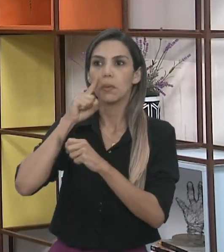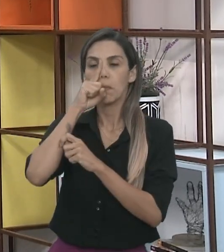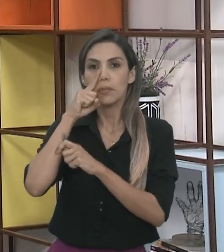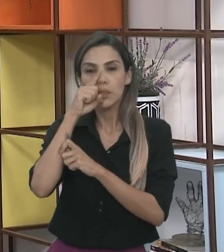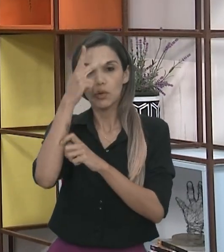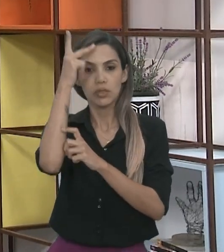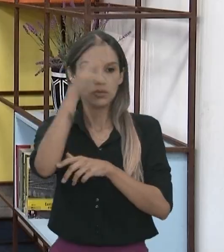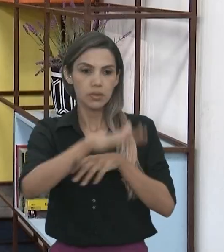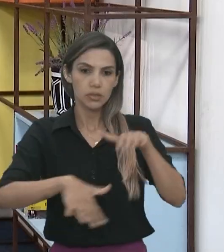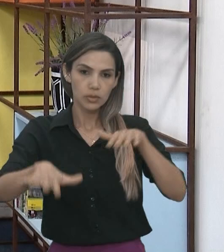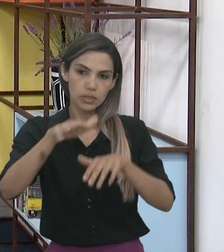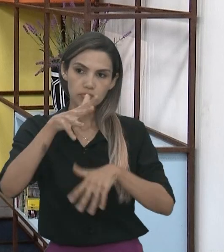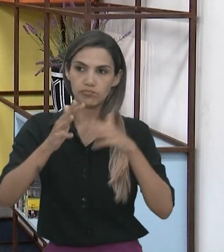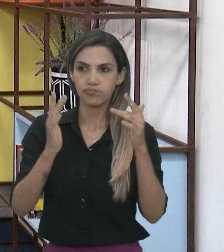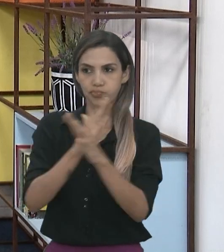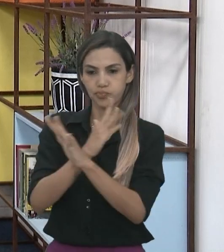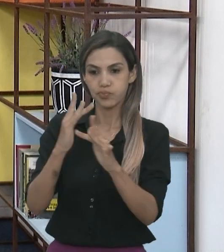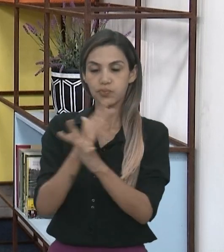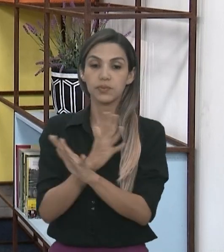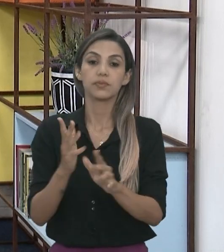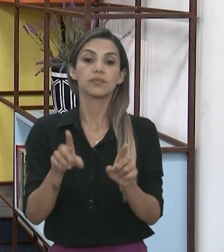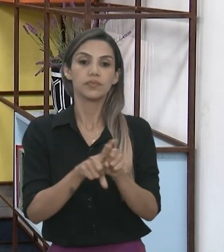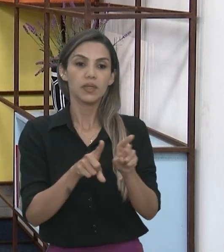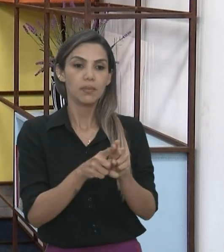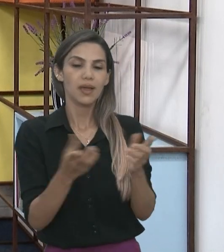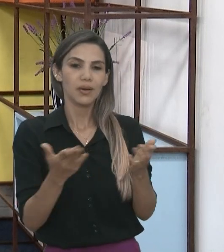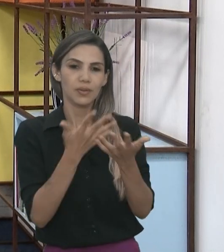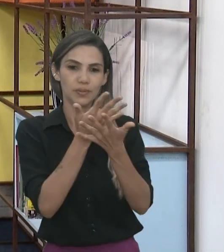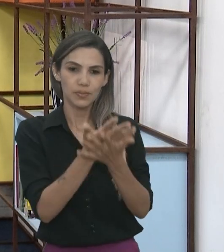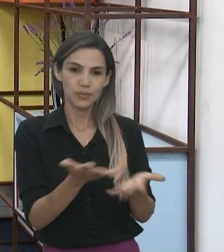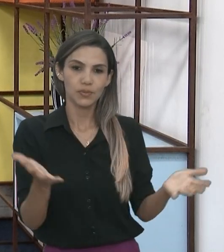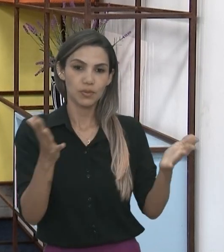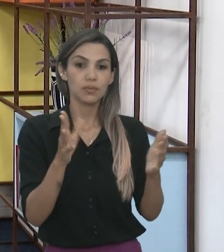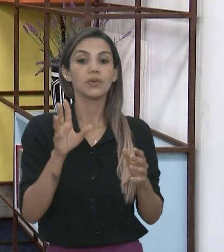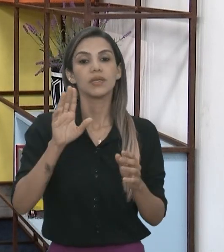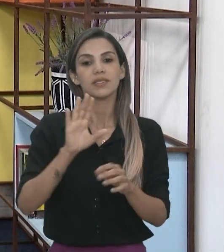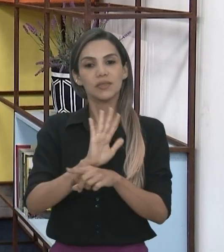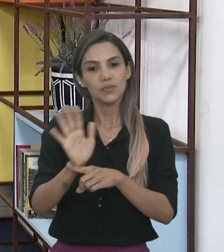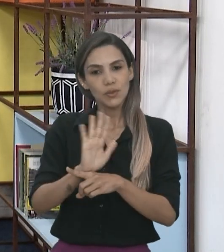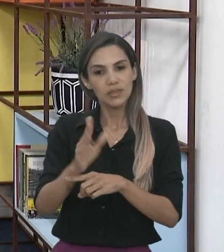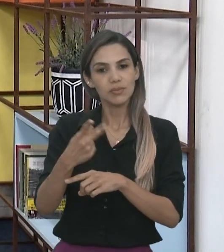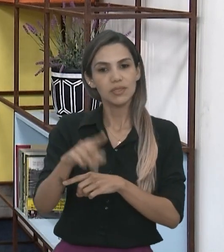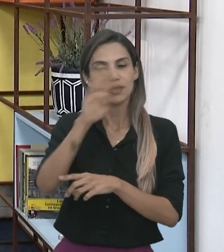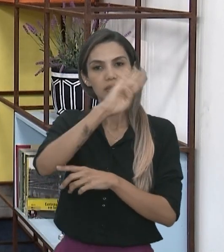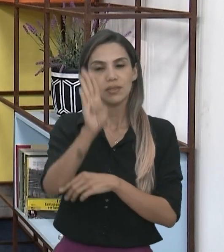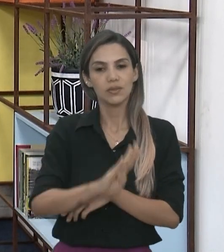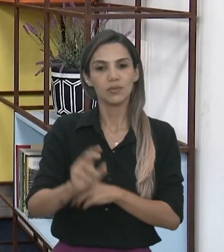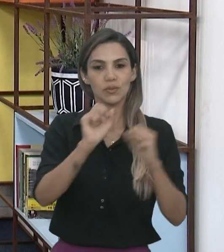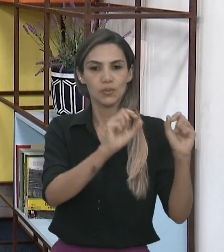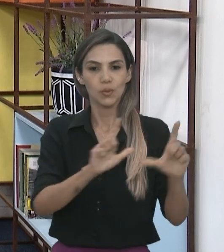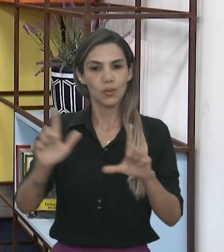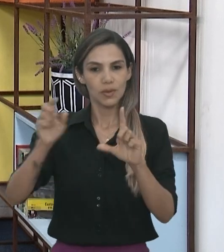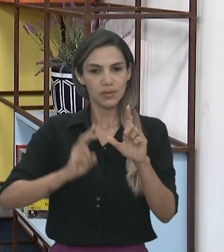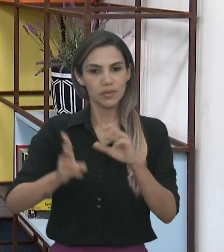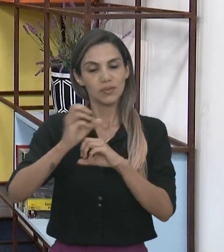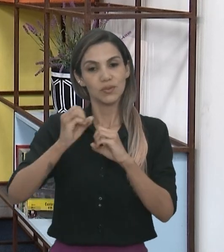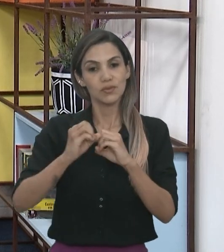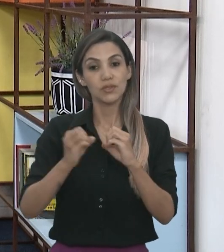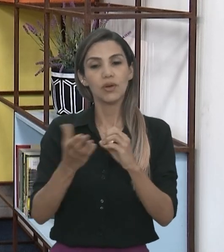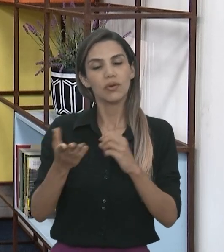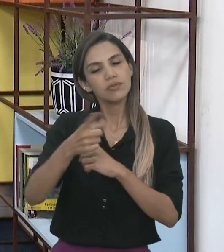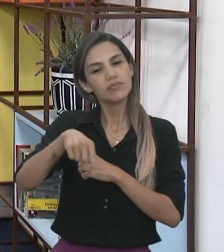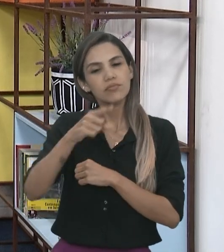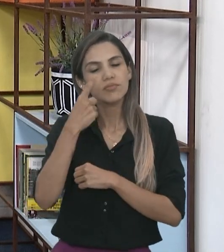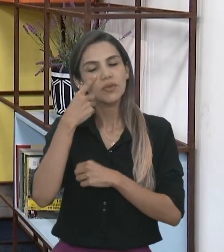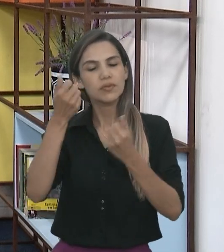à população. E ainda, em comemoração ao cinema brasileiro, no quadro Sempre UFG de hoje, vamos conhecer um pouco